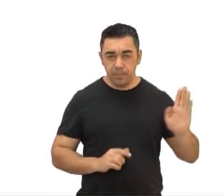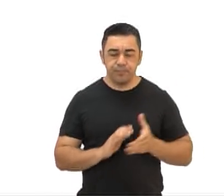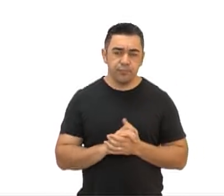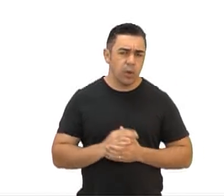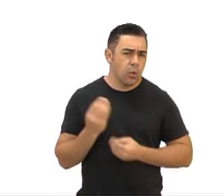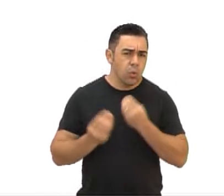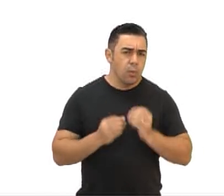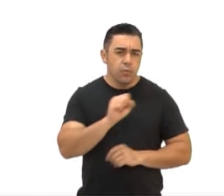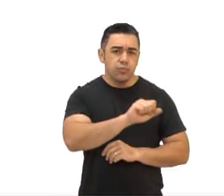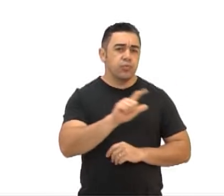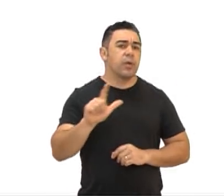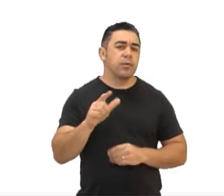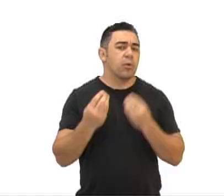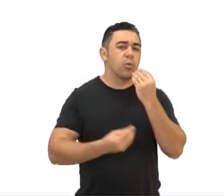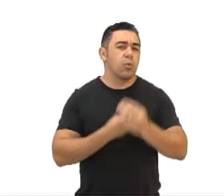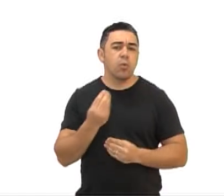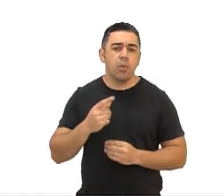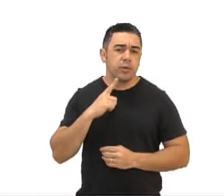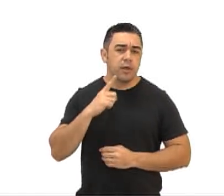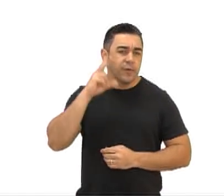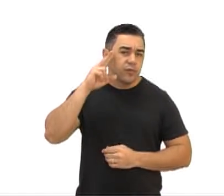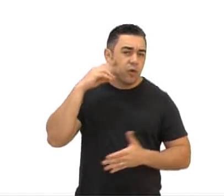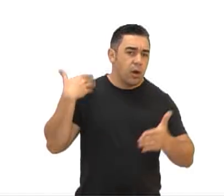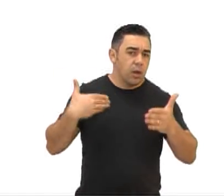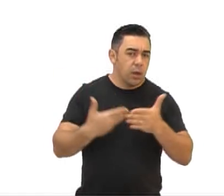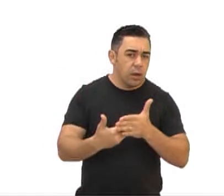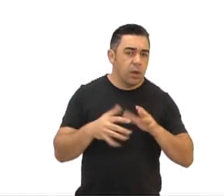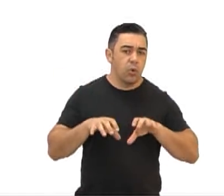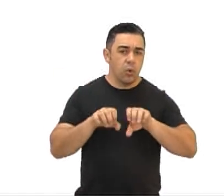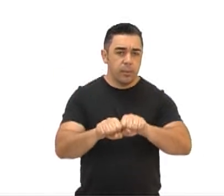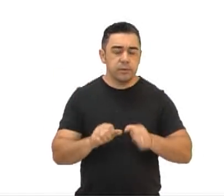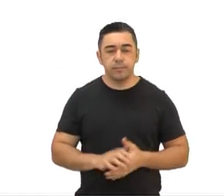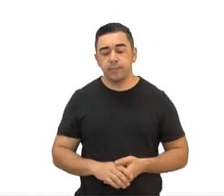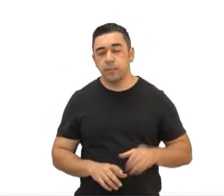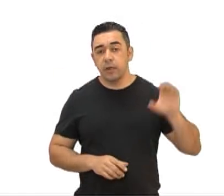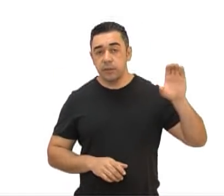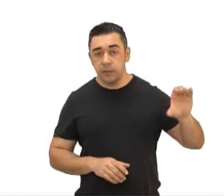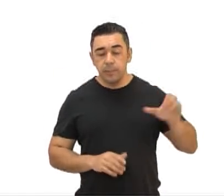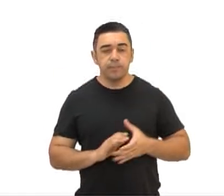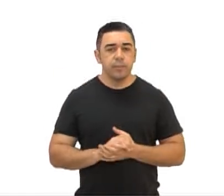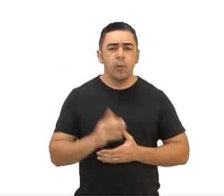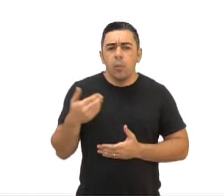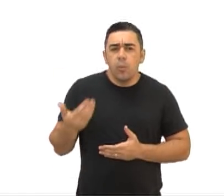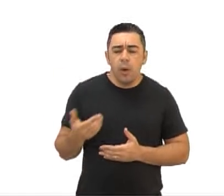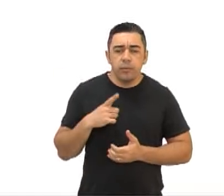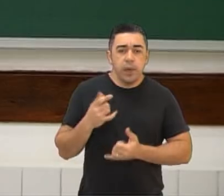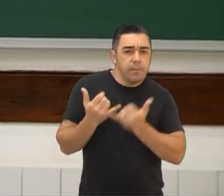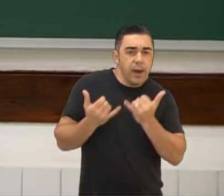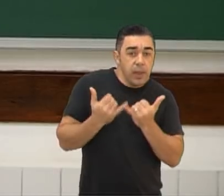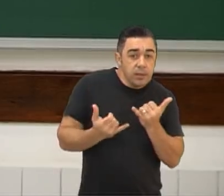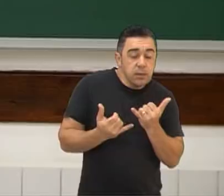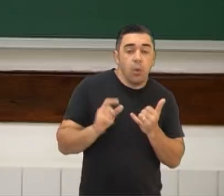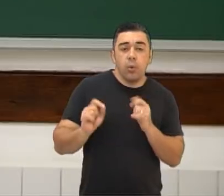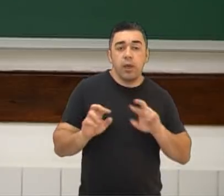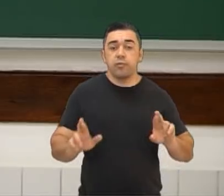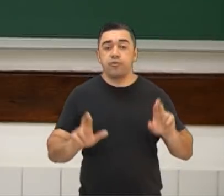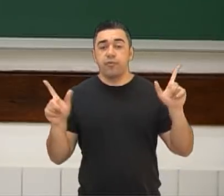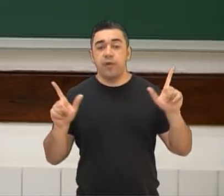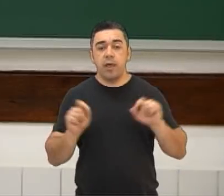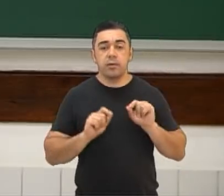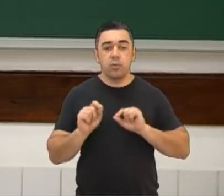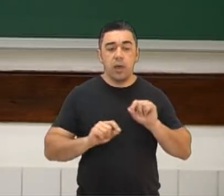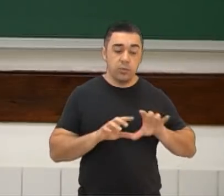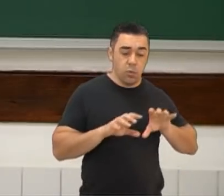e a região sudeste, como foi historicamente ocupada? Letra C, quais semelhanças e diferenças entre